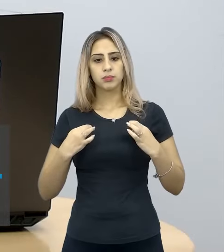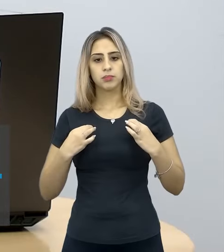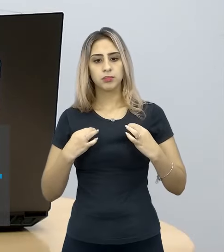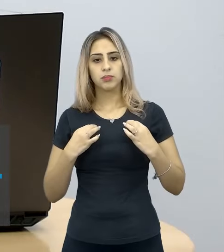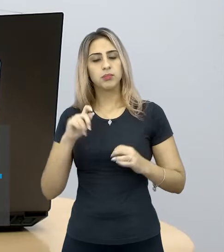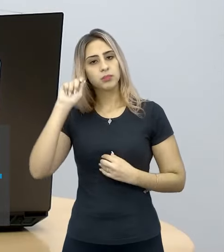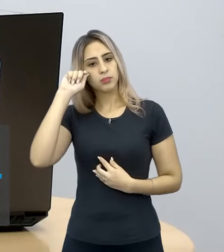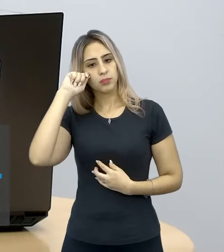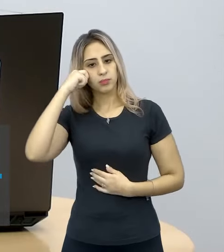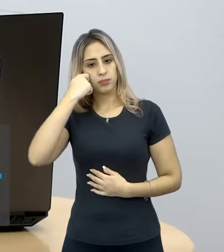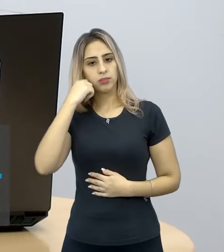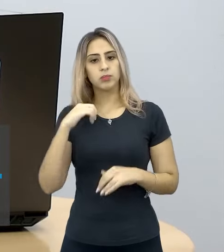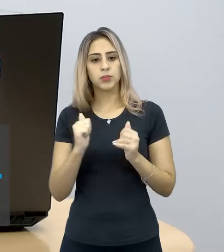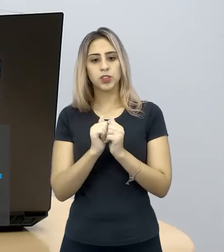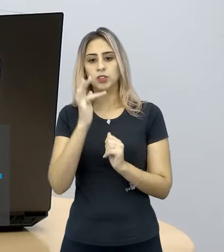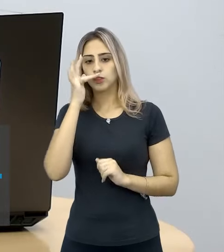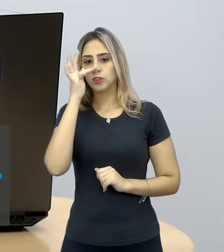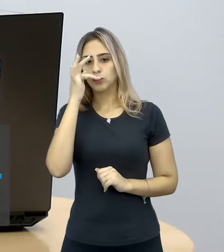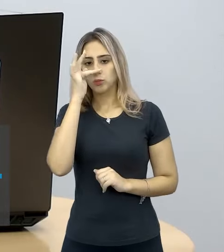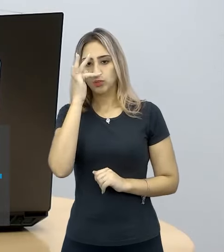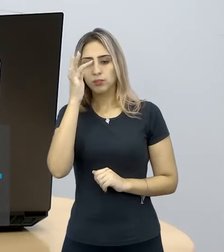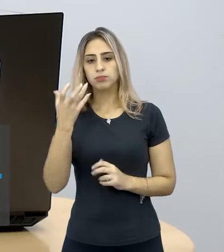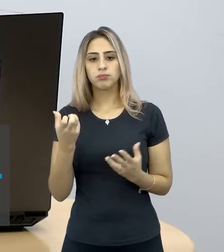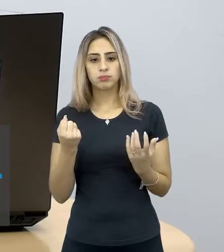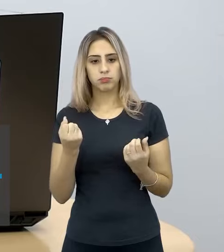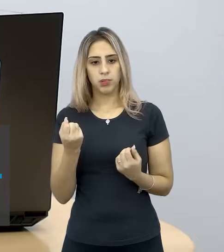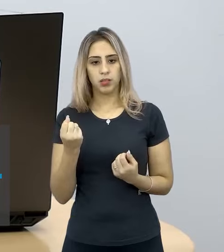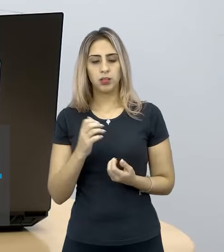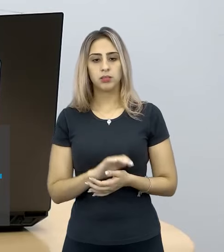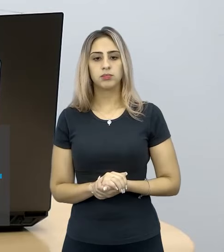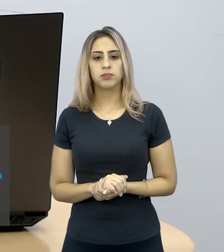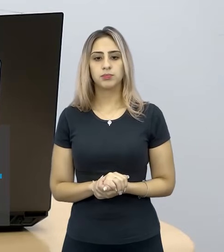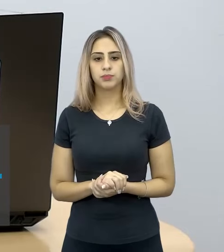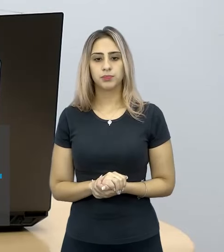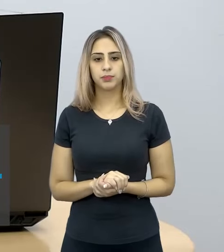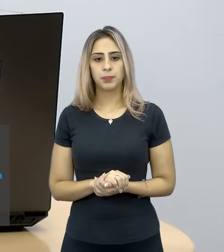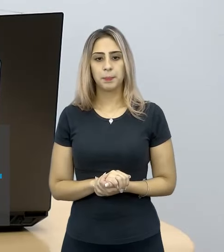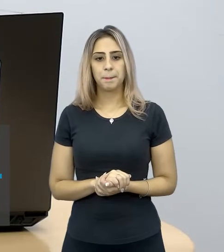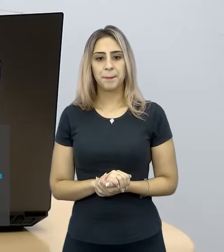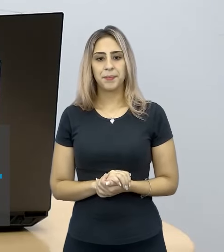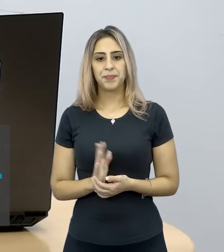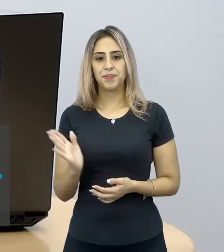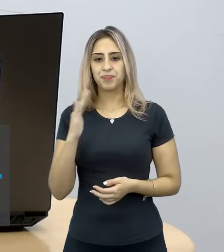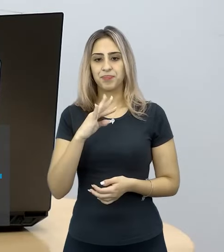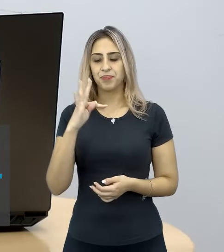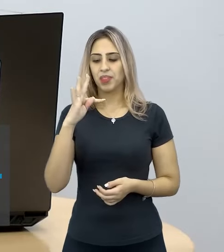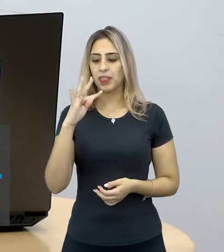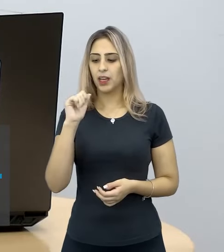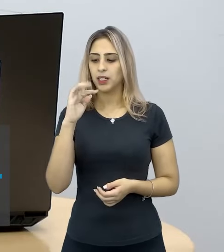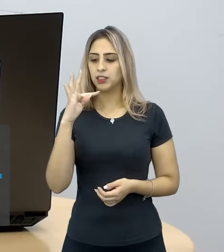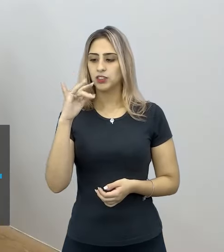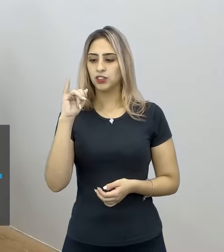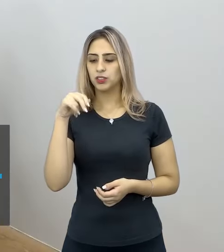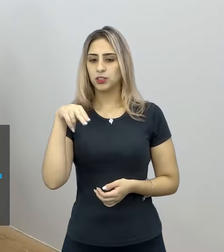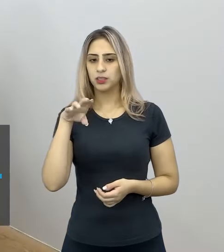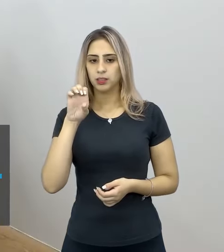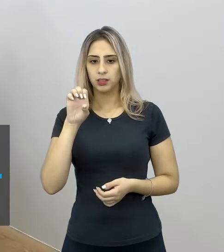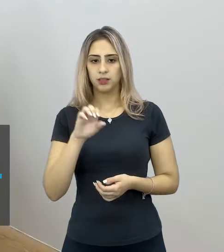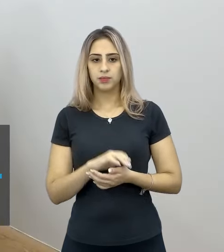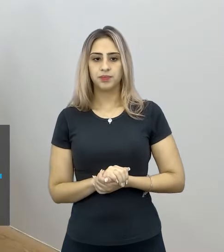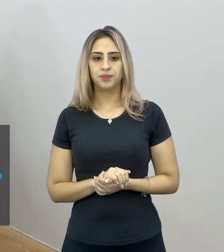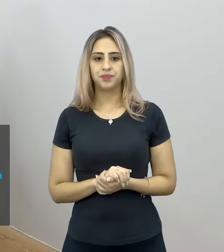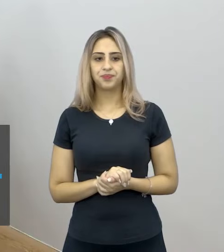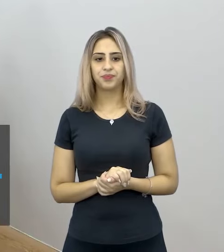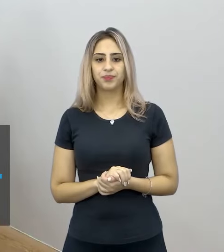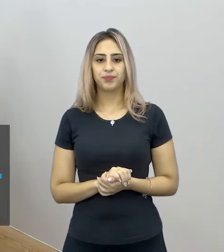camisa preta com flores brancas e vamos passar para a Tati. Hoje eu estou com a Tatiane aqui.